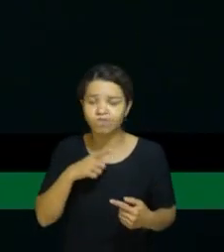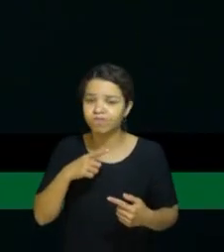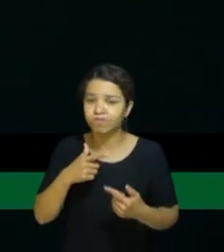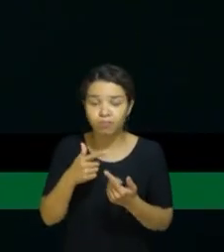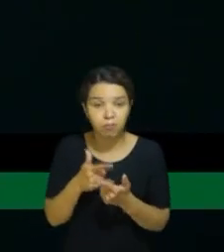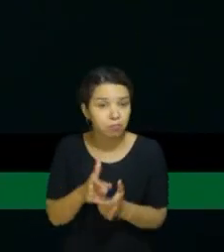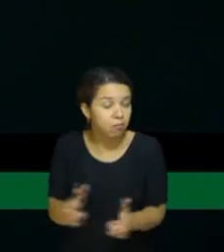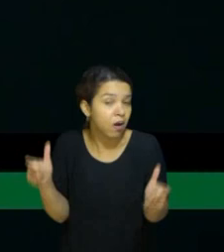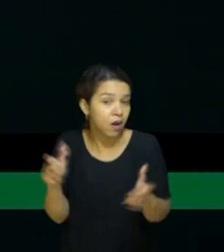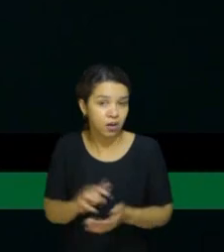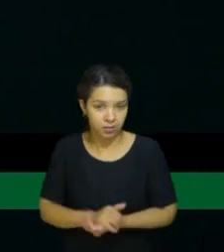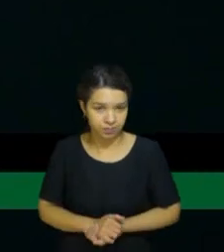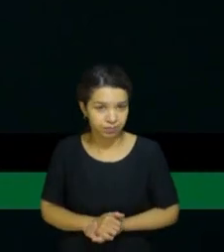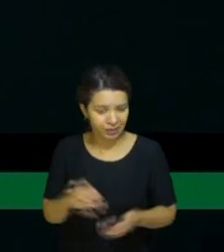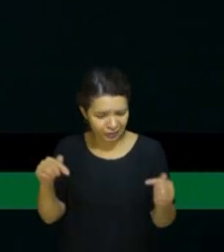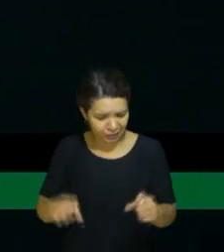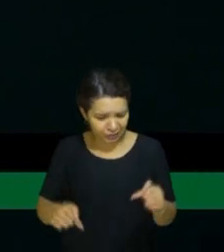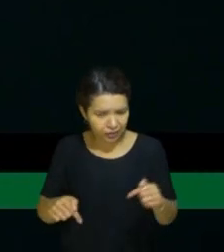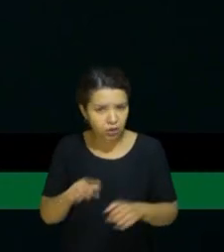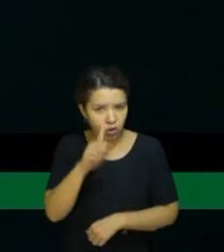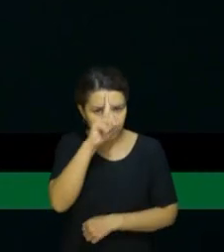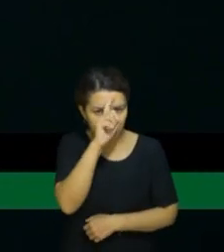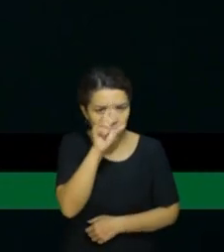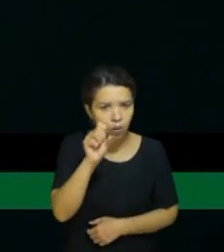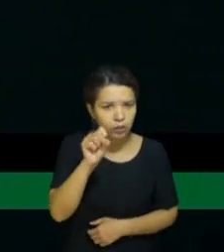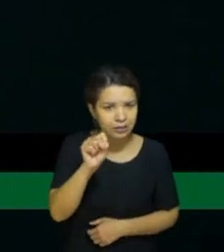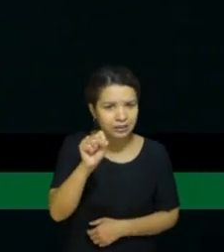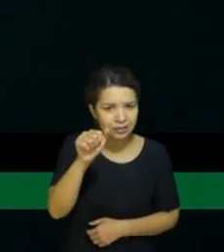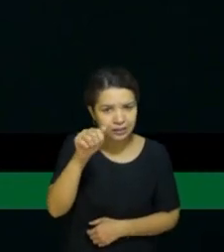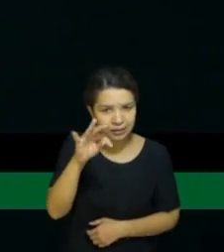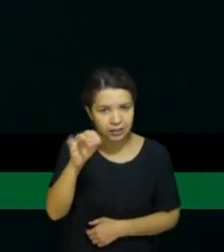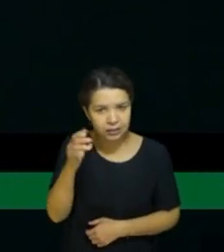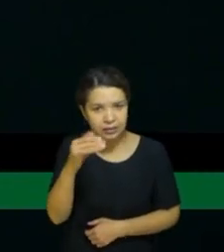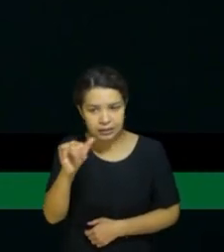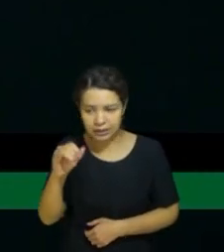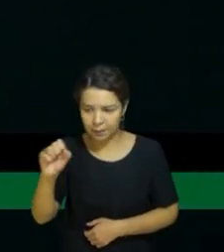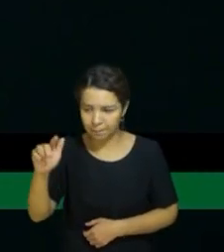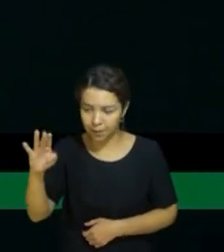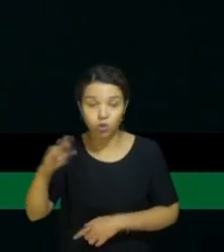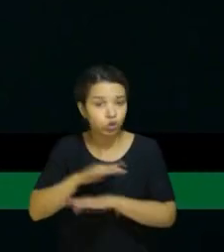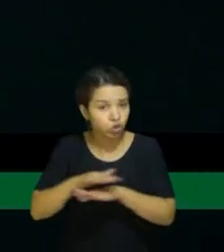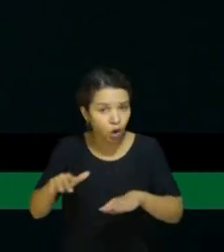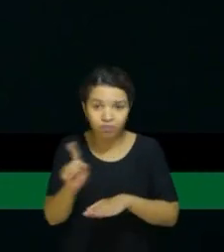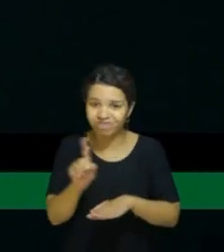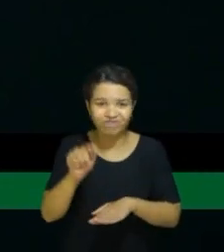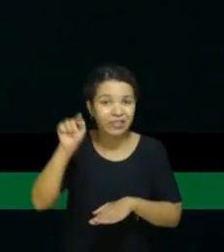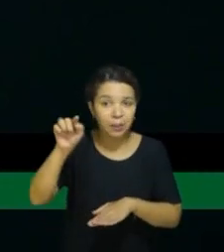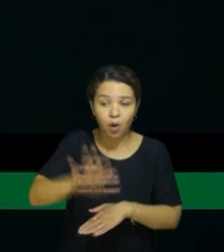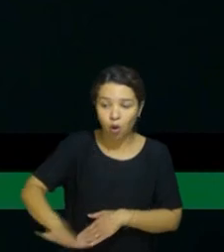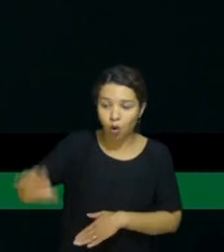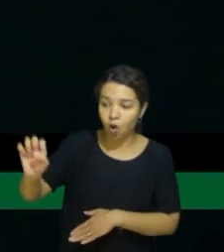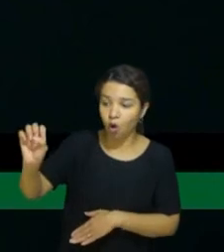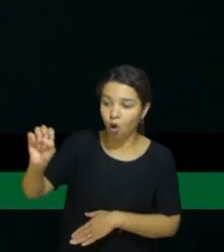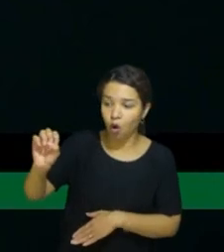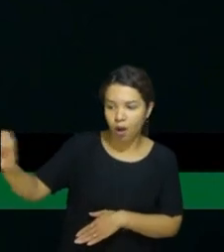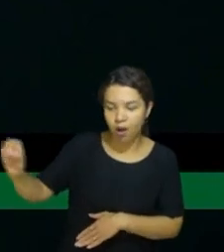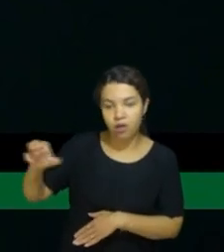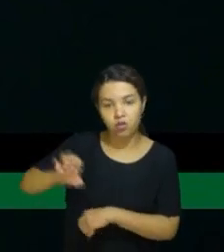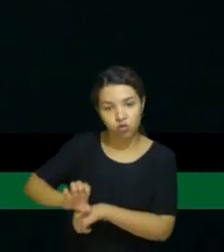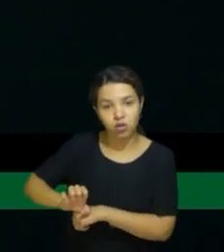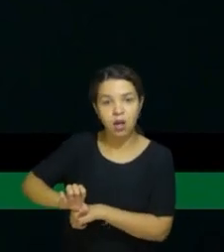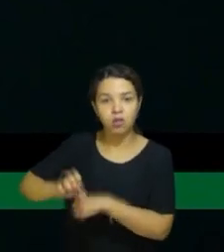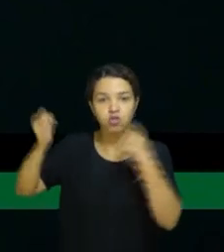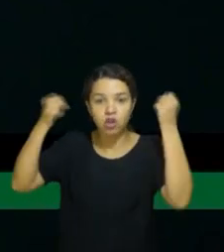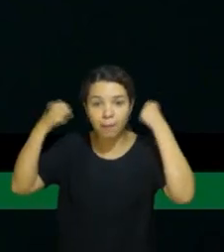só aqui com o Hospital Santa Isabel mas nós temos desafios no Oeste do estado com Hospital Regional de Chapecó nós temos